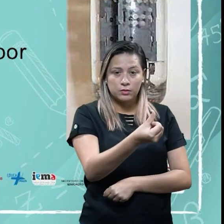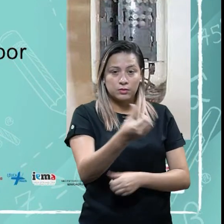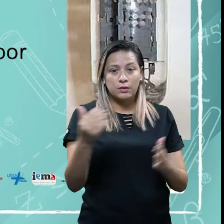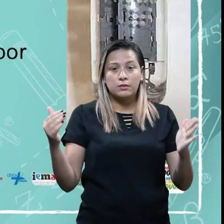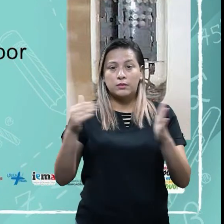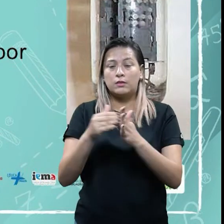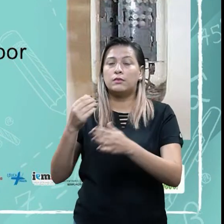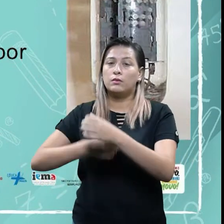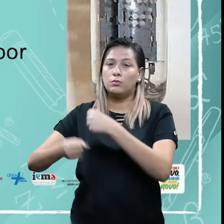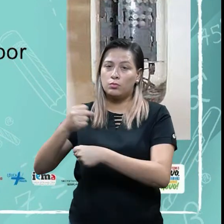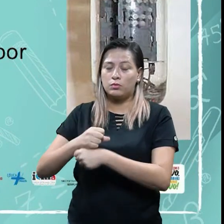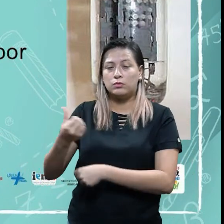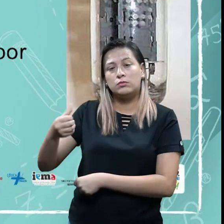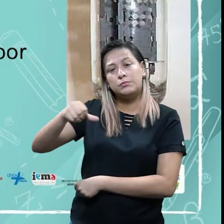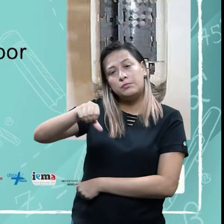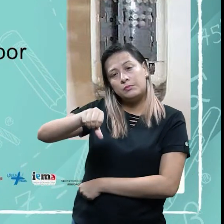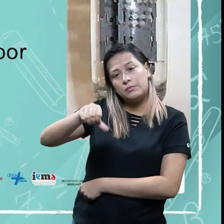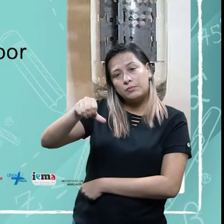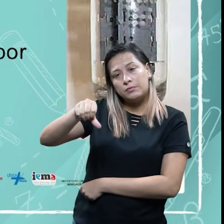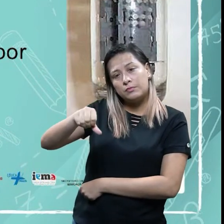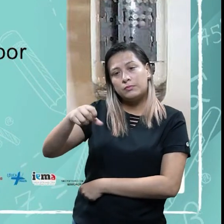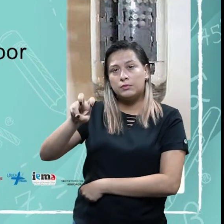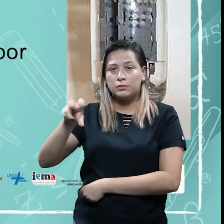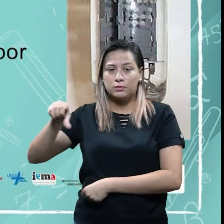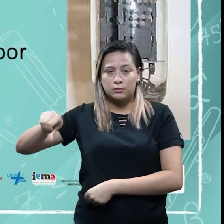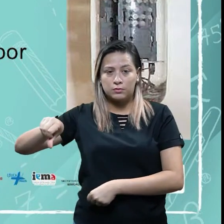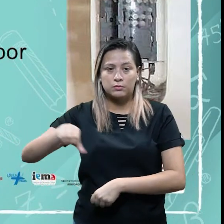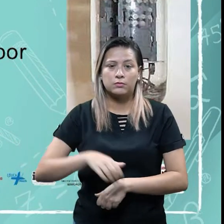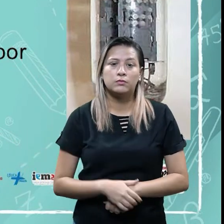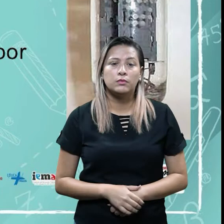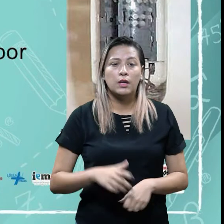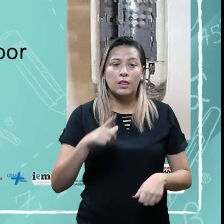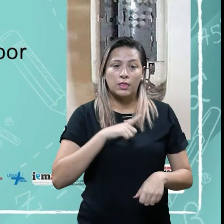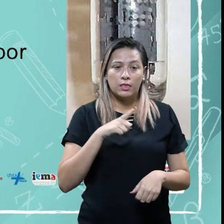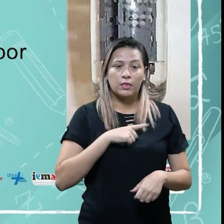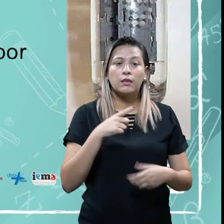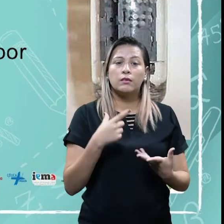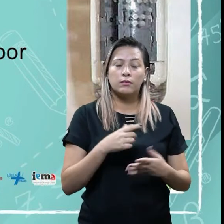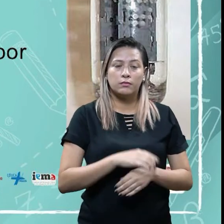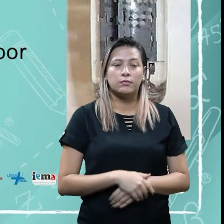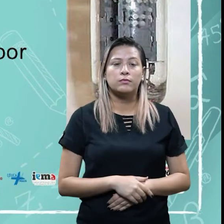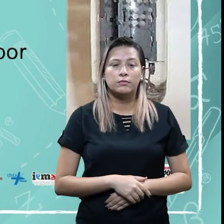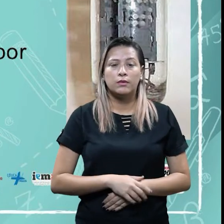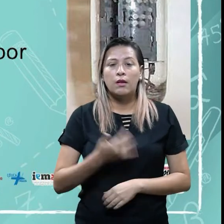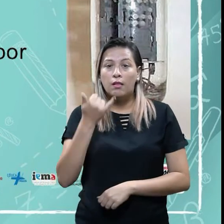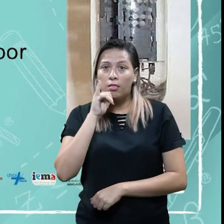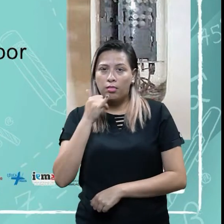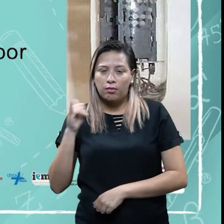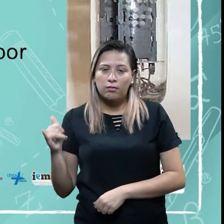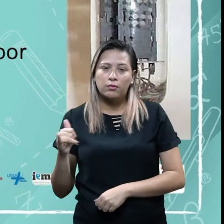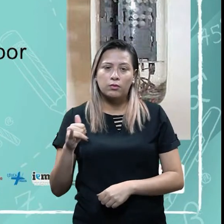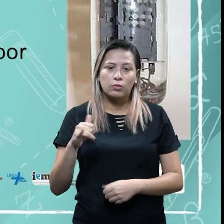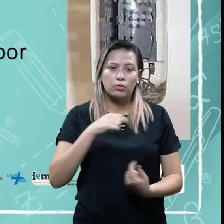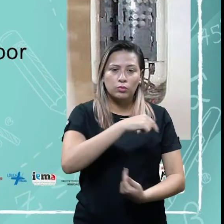1959. Funcionavam por meio de circuitos e válvulas eletrônicas. Estas válvulas tinham seu funcionamento por meio